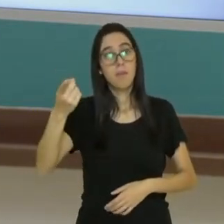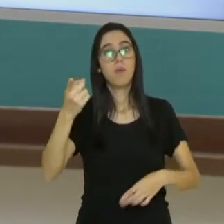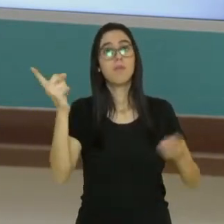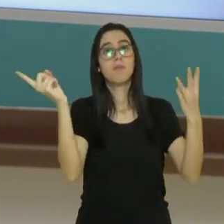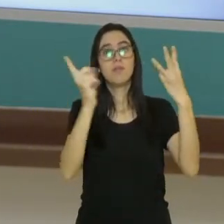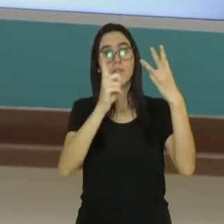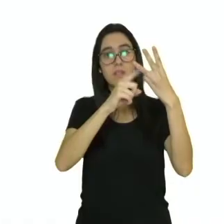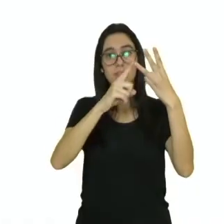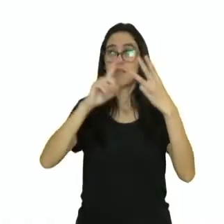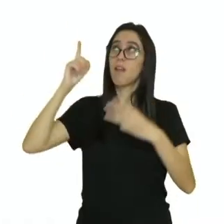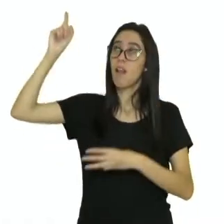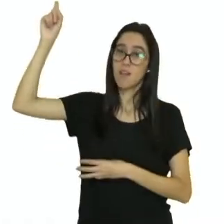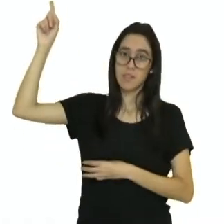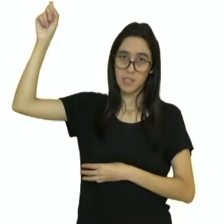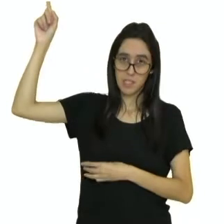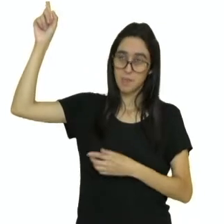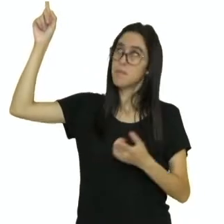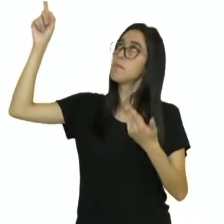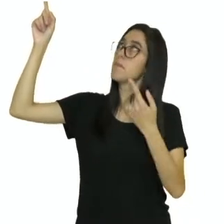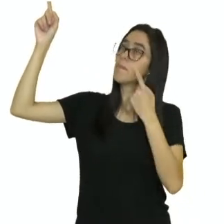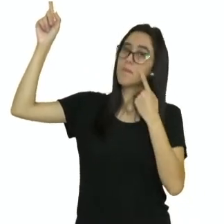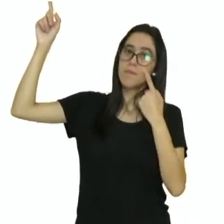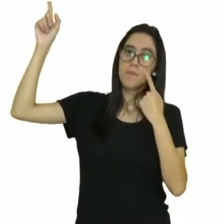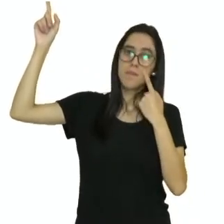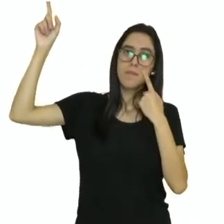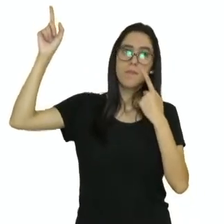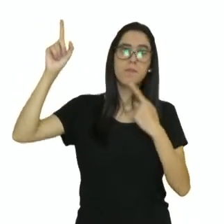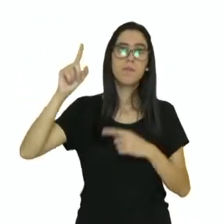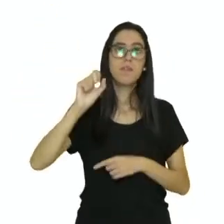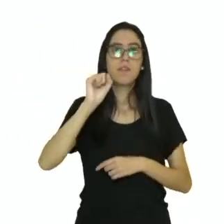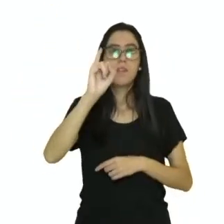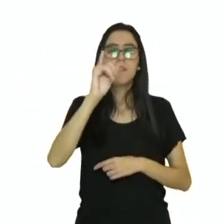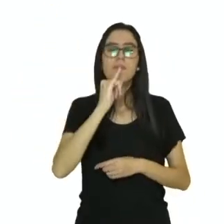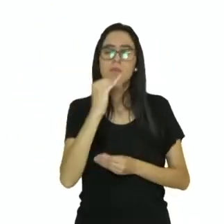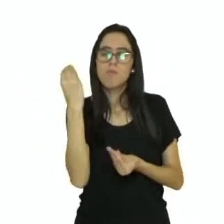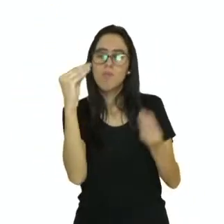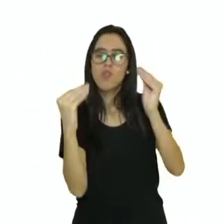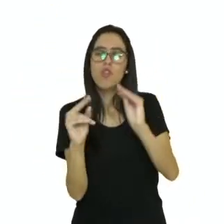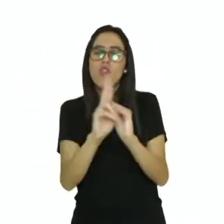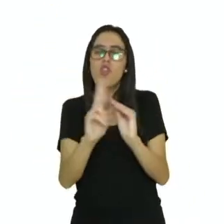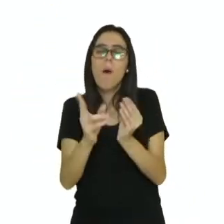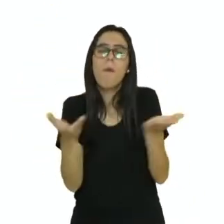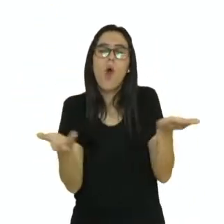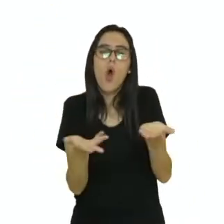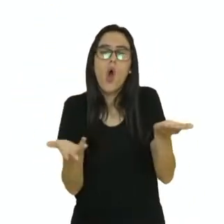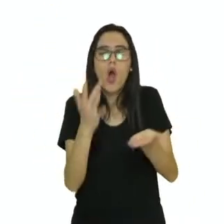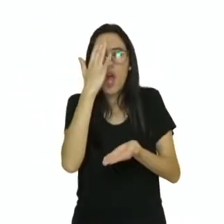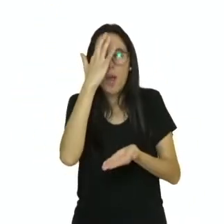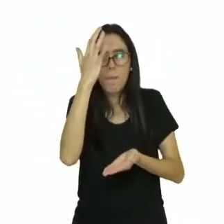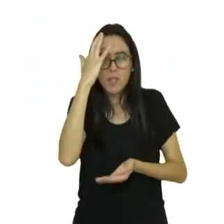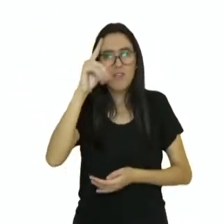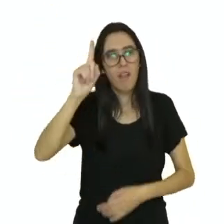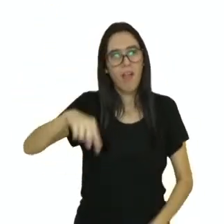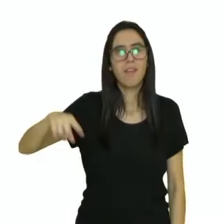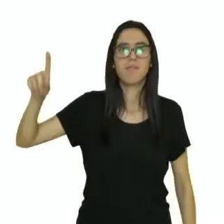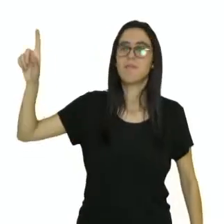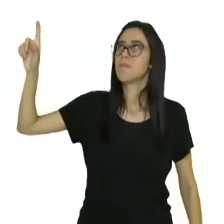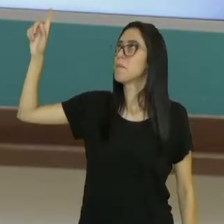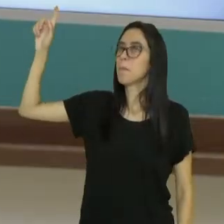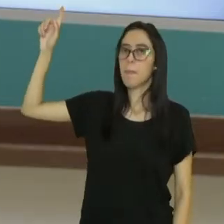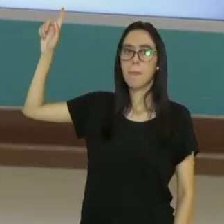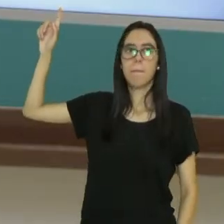mostrando, né, se fosse para marcar os atuais continentes, a gente teria aqui, então, onde